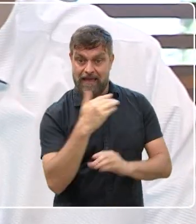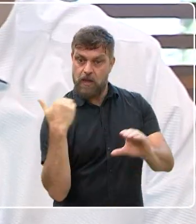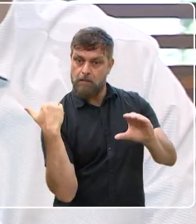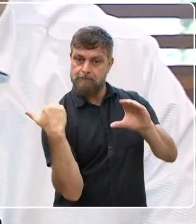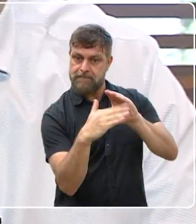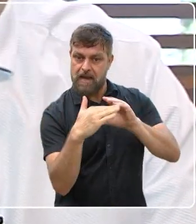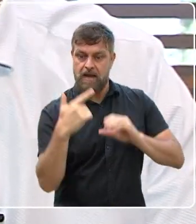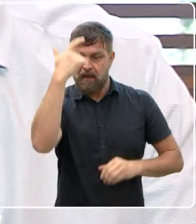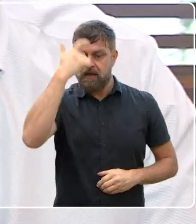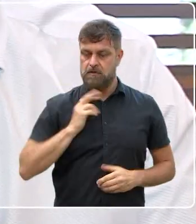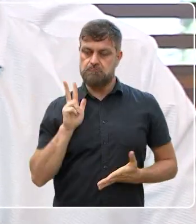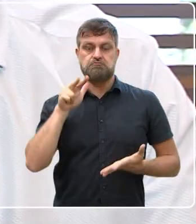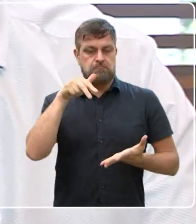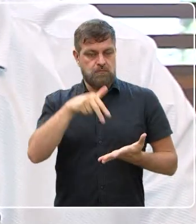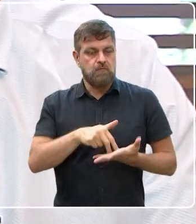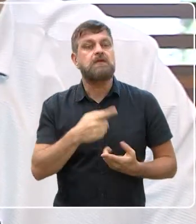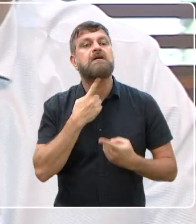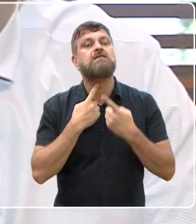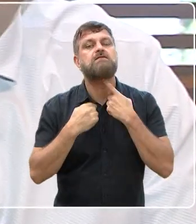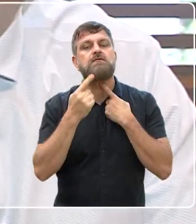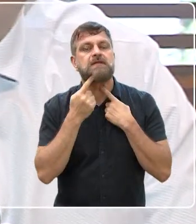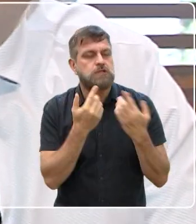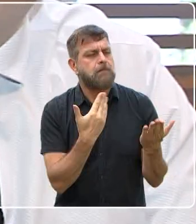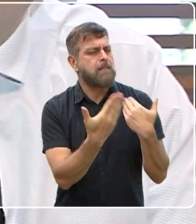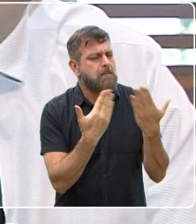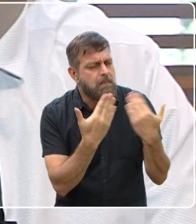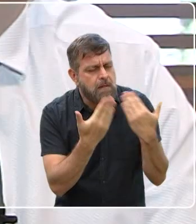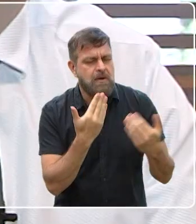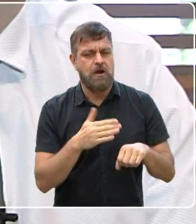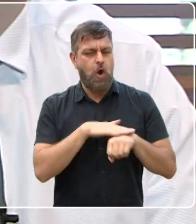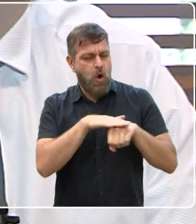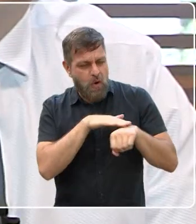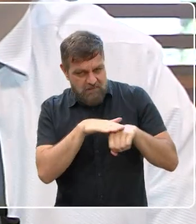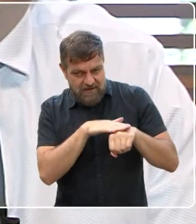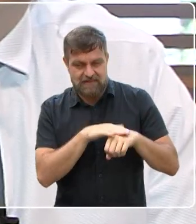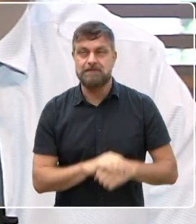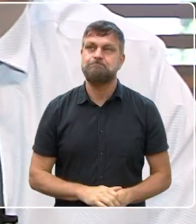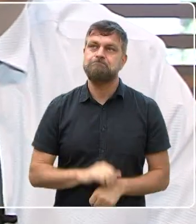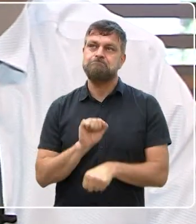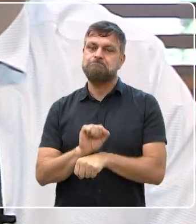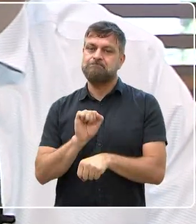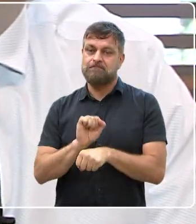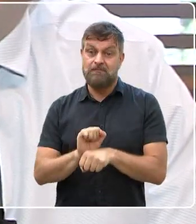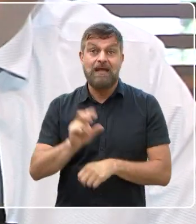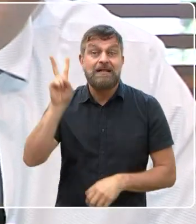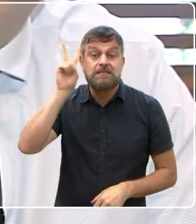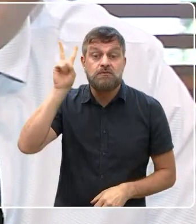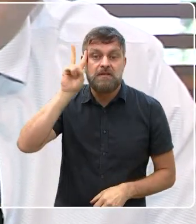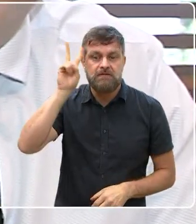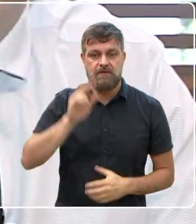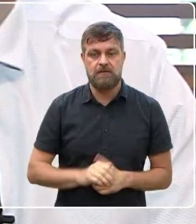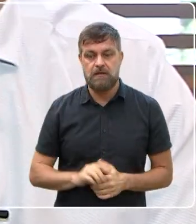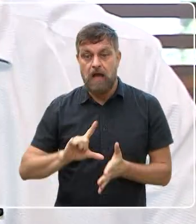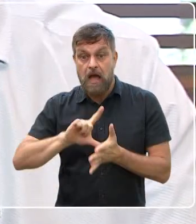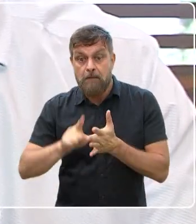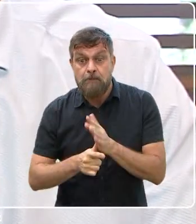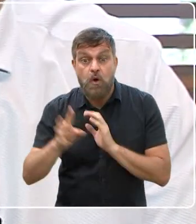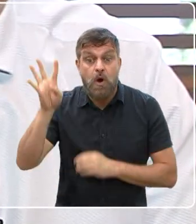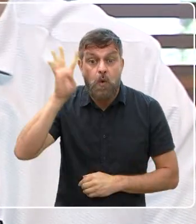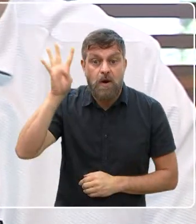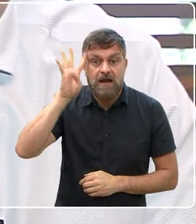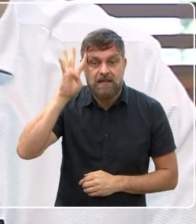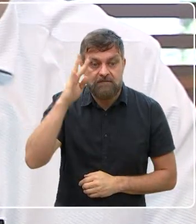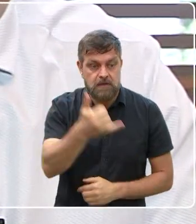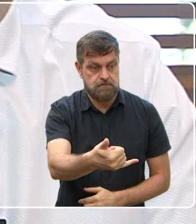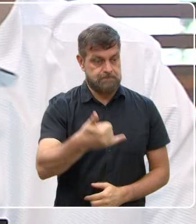RH e me coloquei à disposição para uma conversa, para um bate-papo. Isso foi numa segunda-feira. E na